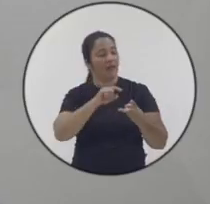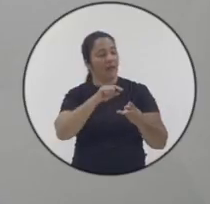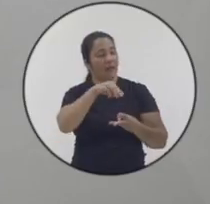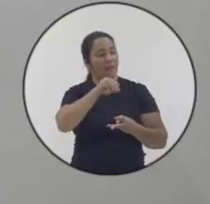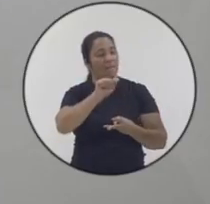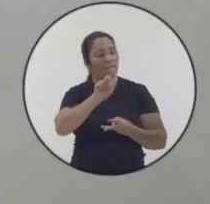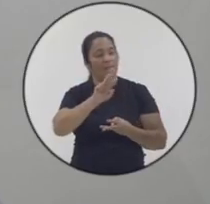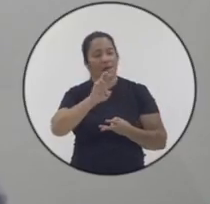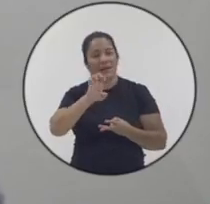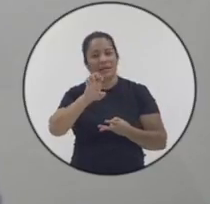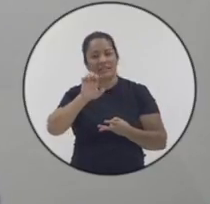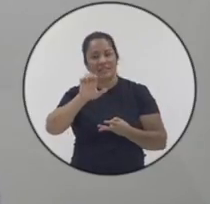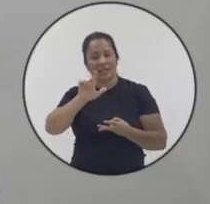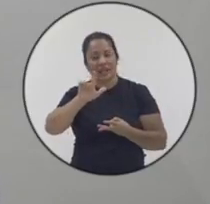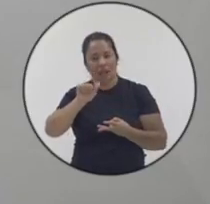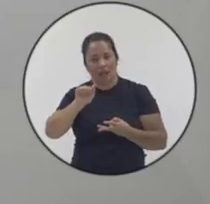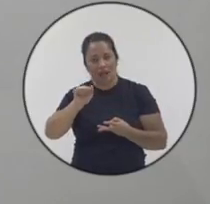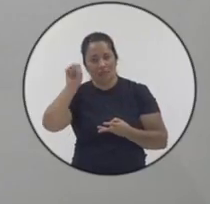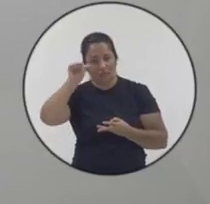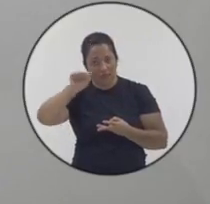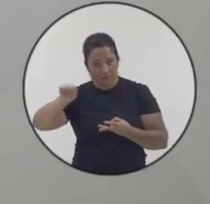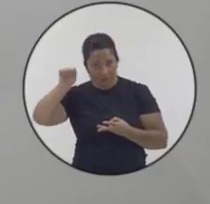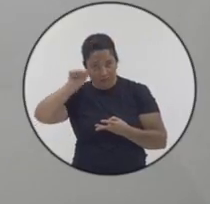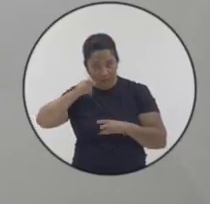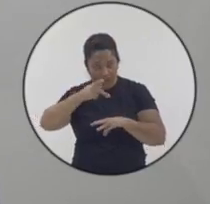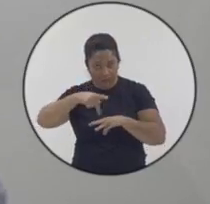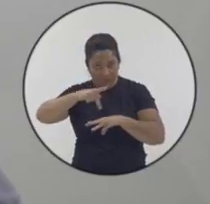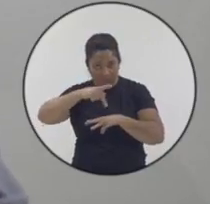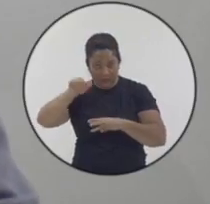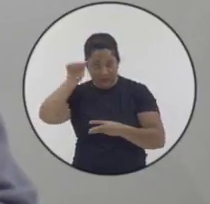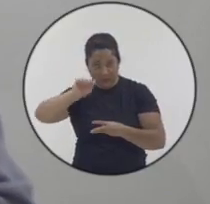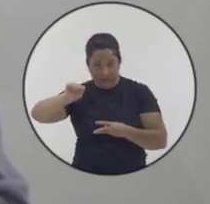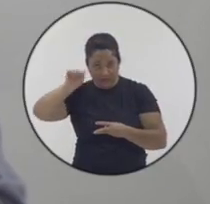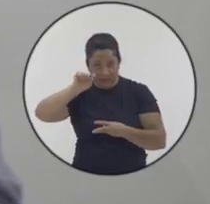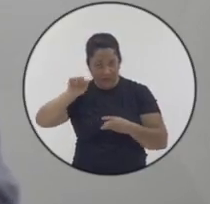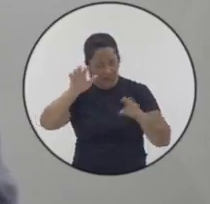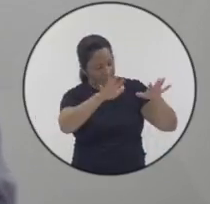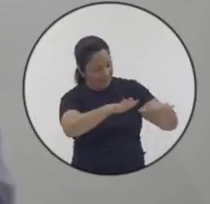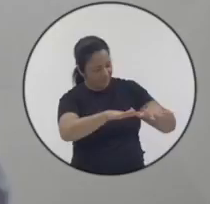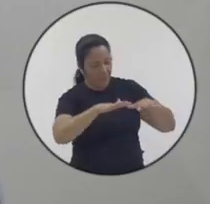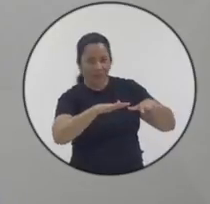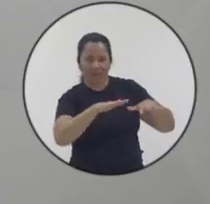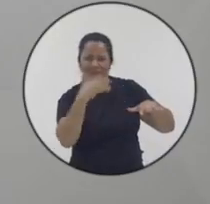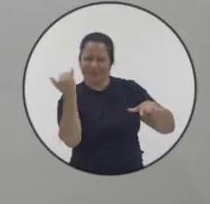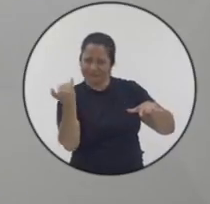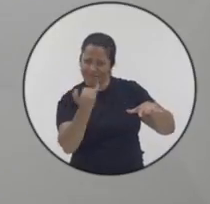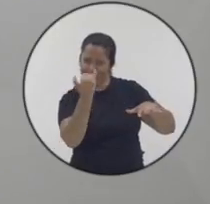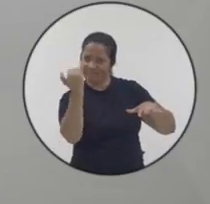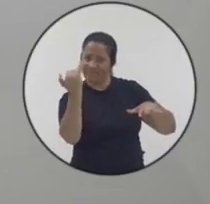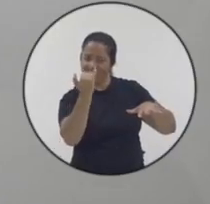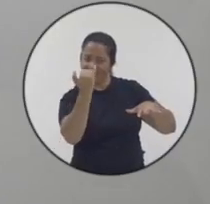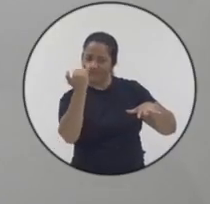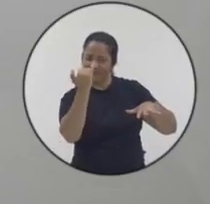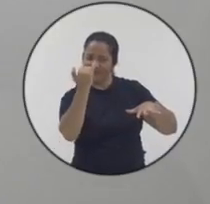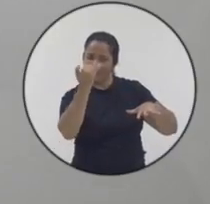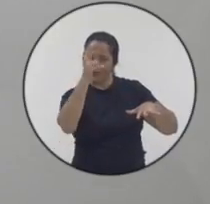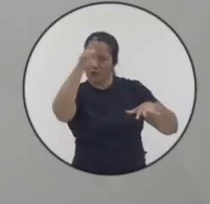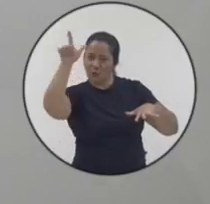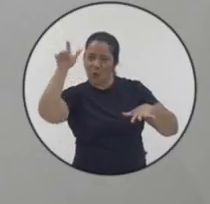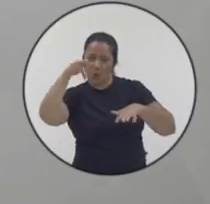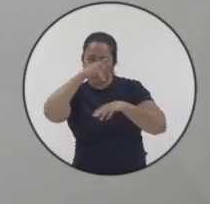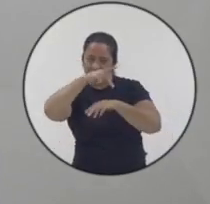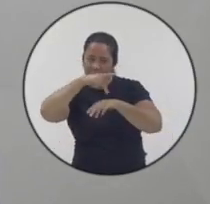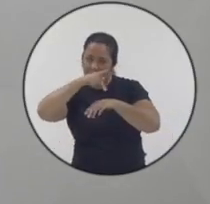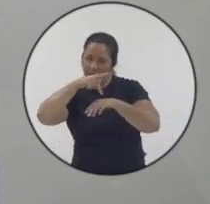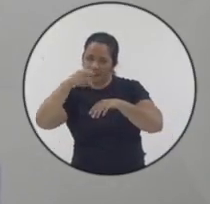Marcela Romero, da Argentina, está aqui, Estamos com uma plateia internacional, inclusive. Nós estamos, nesse momento, com